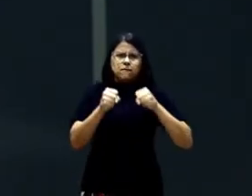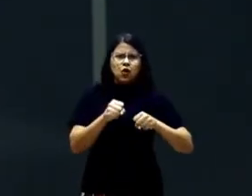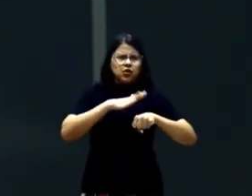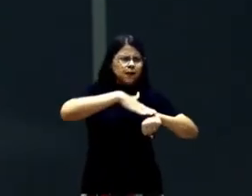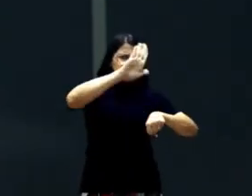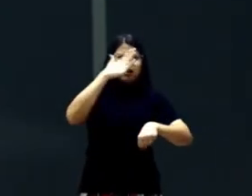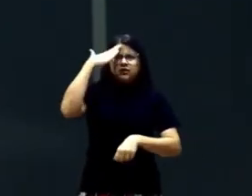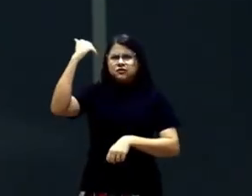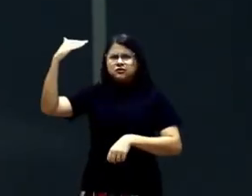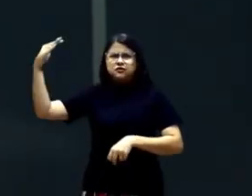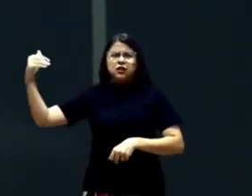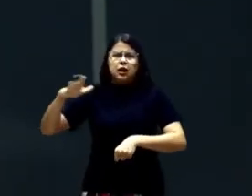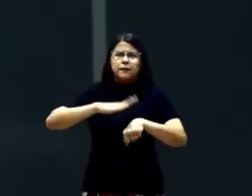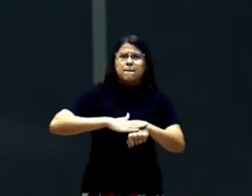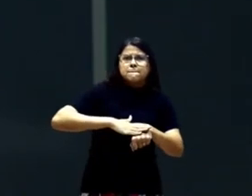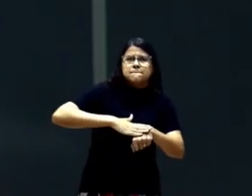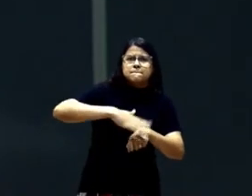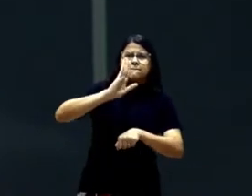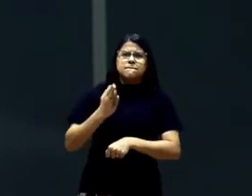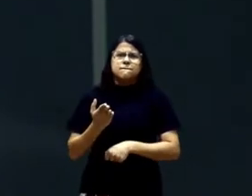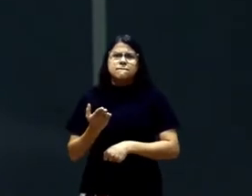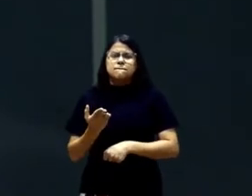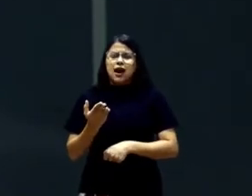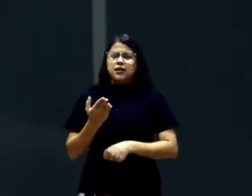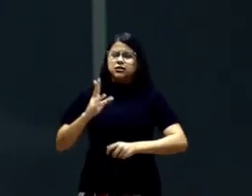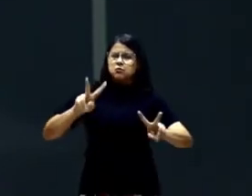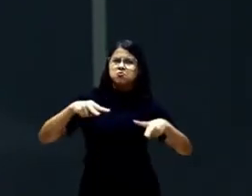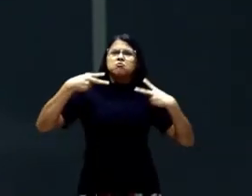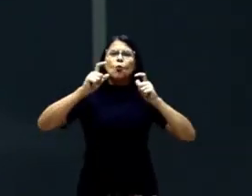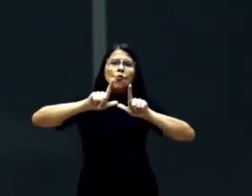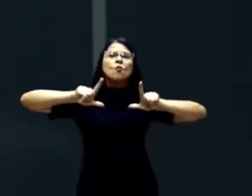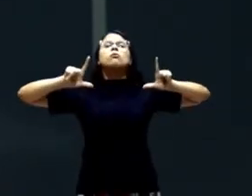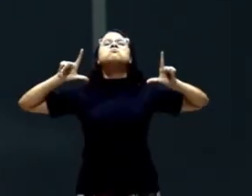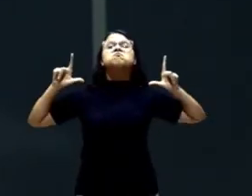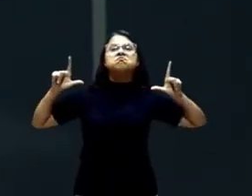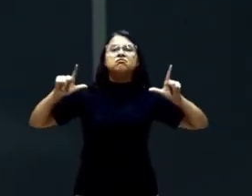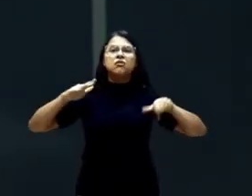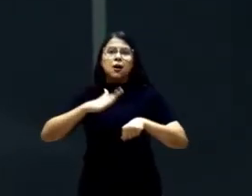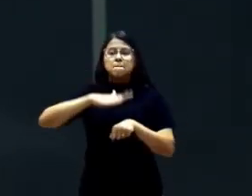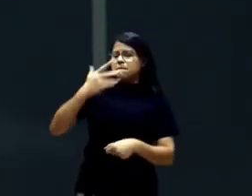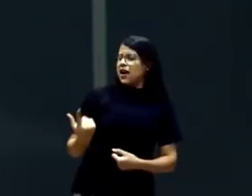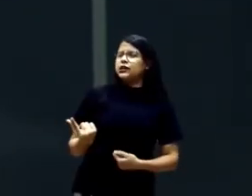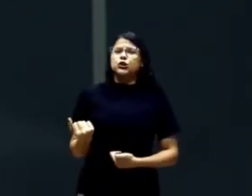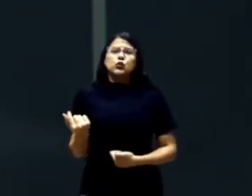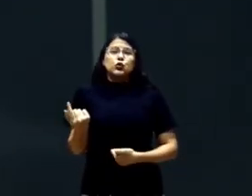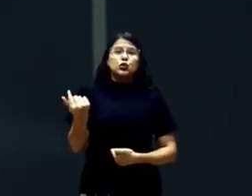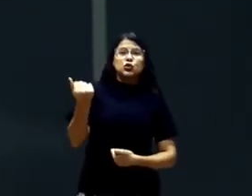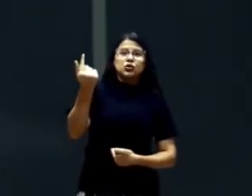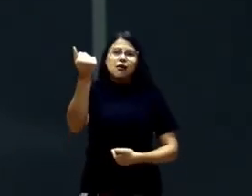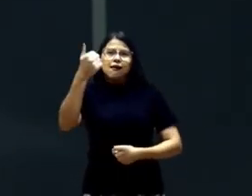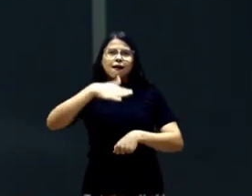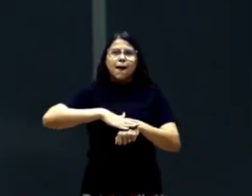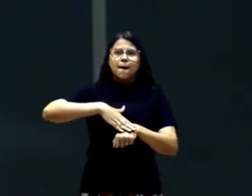de fama, um pouquinho mais de destaque, um pouco mais de dinheiro, um pouco mais